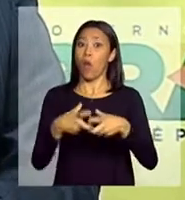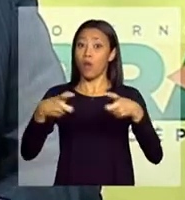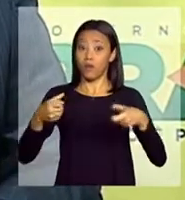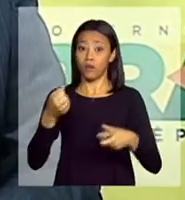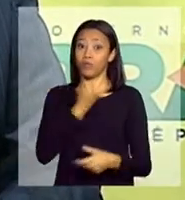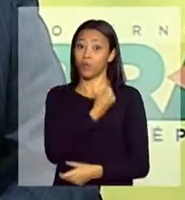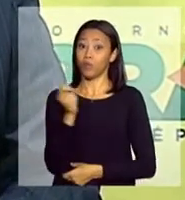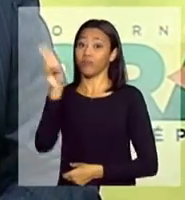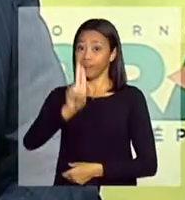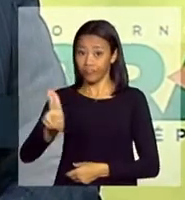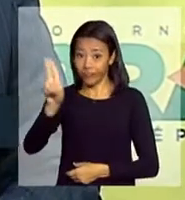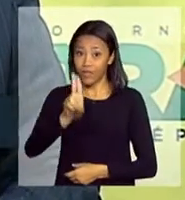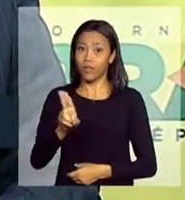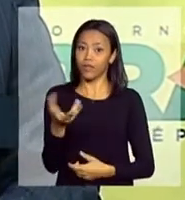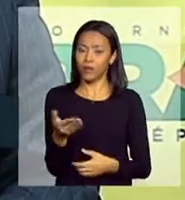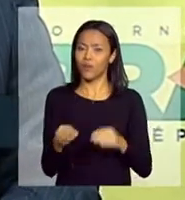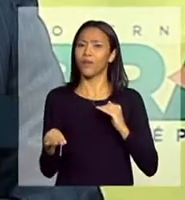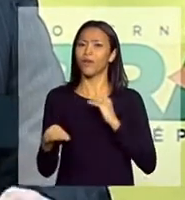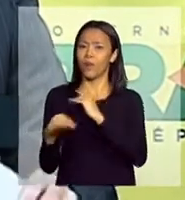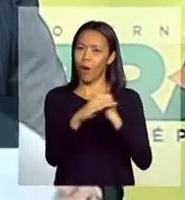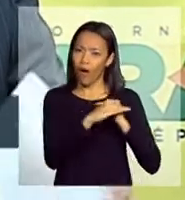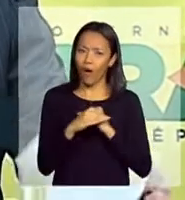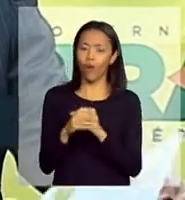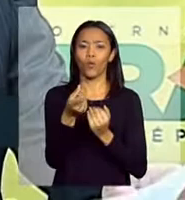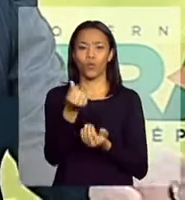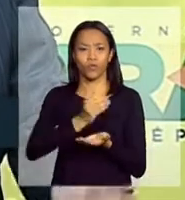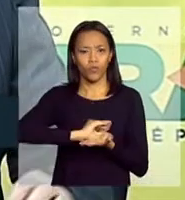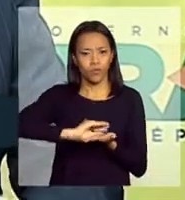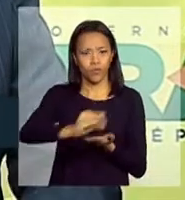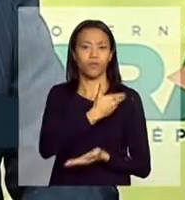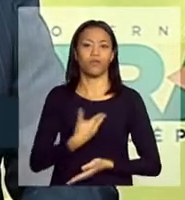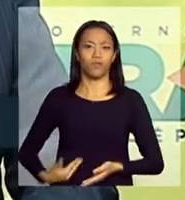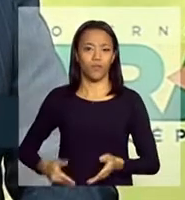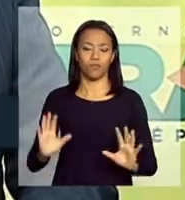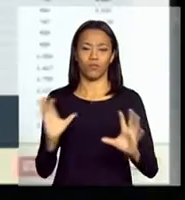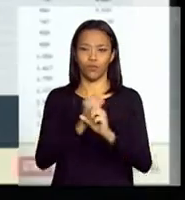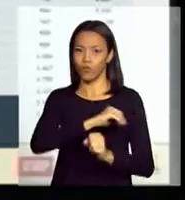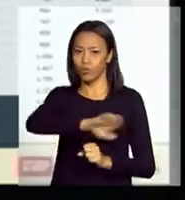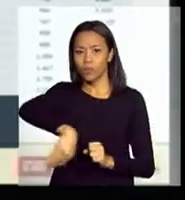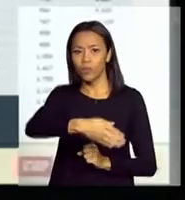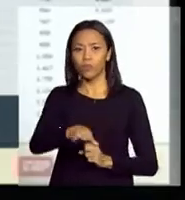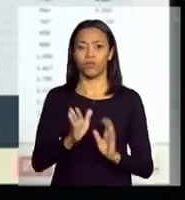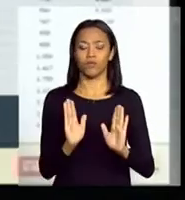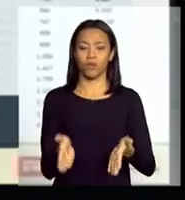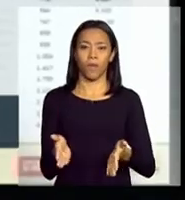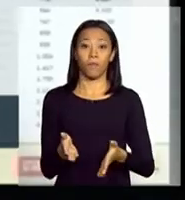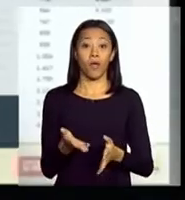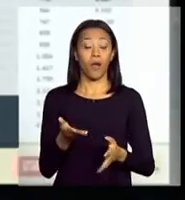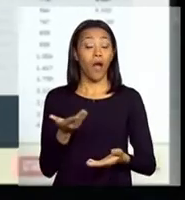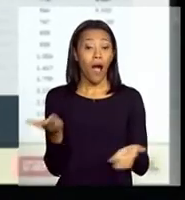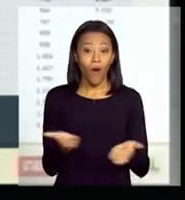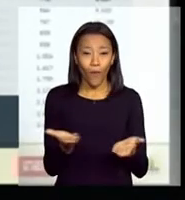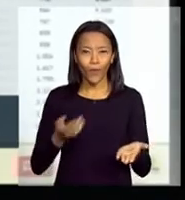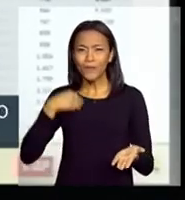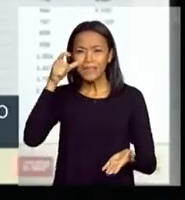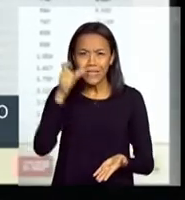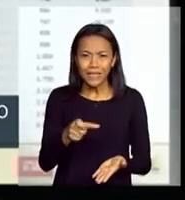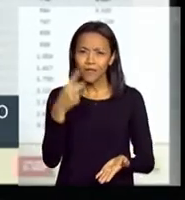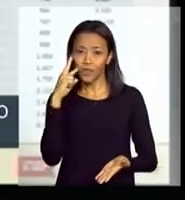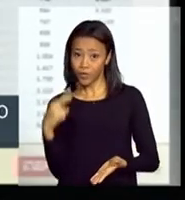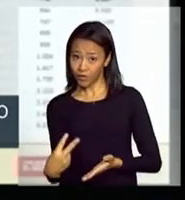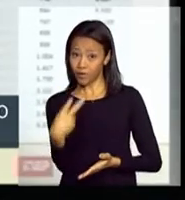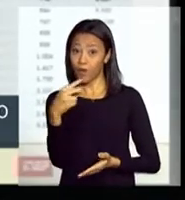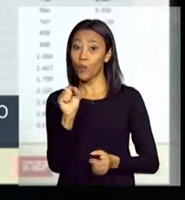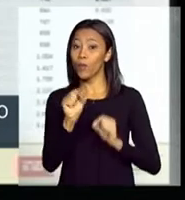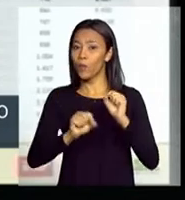que é basicamente o mesmo padrão do investimento total e agora o mais interessante é esse próximo